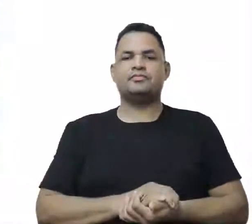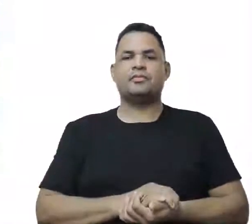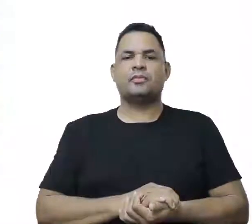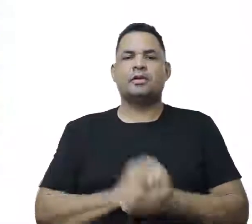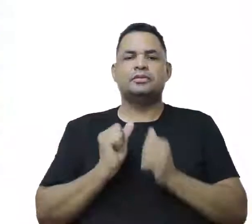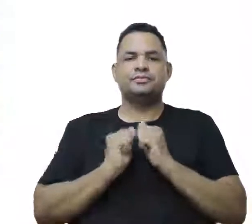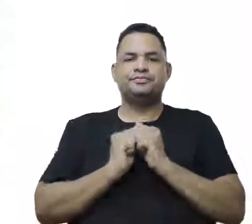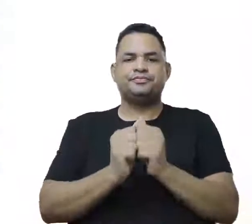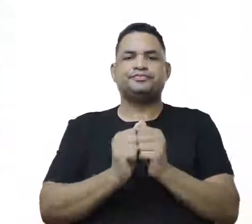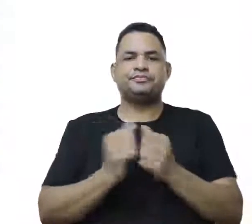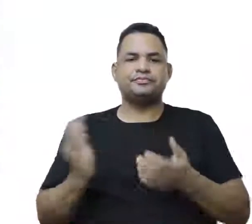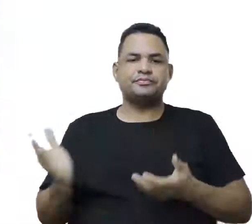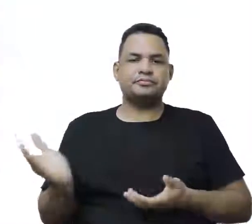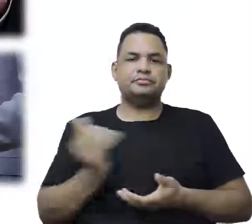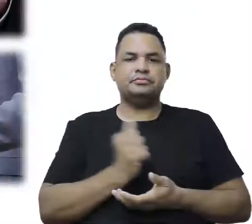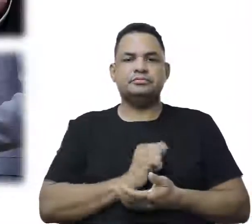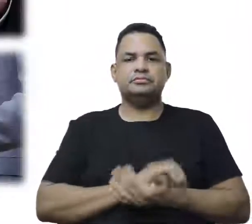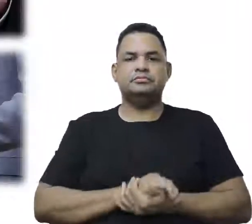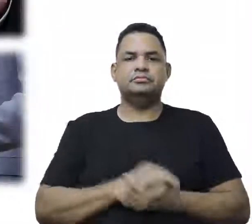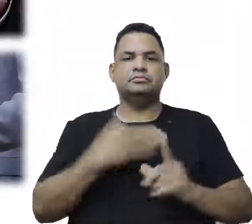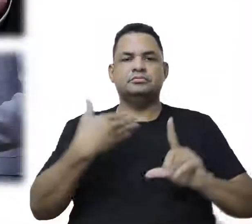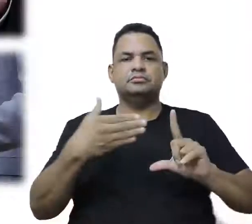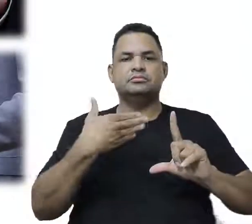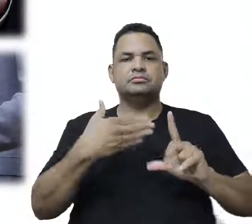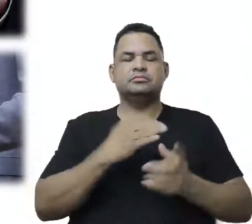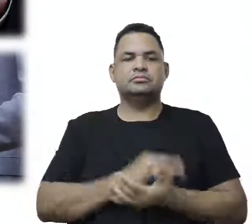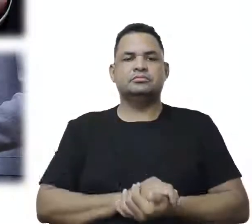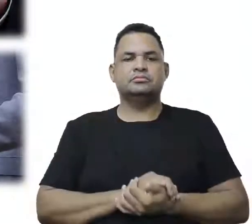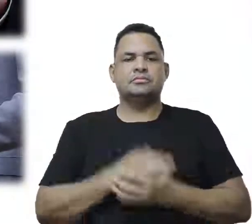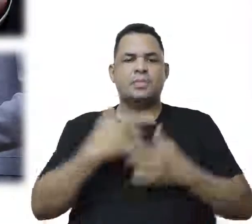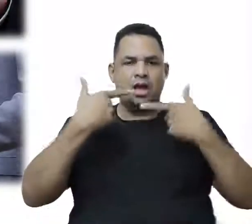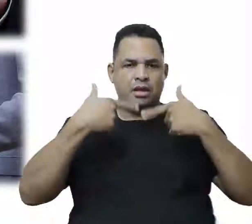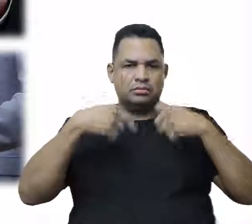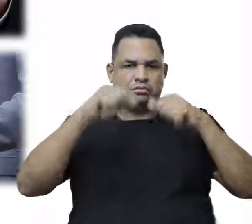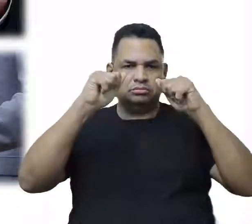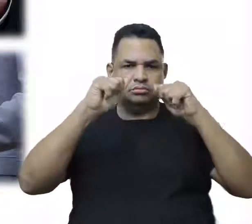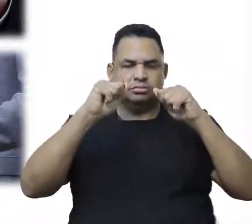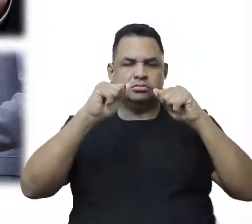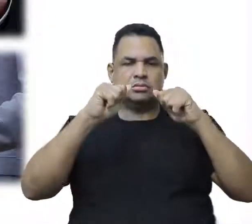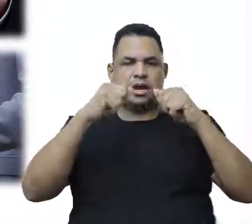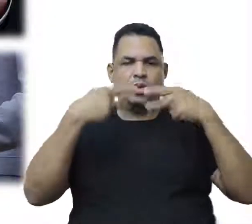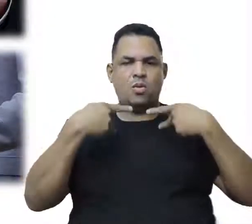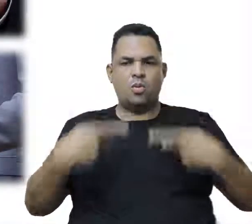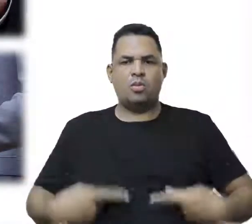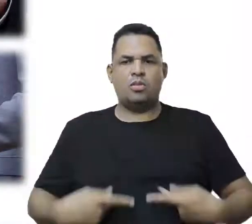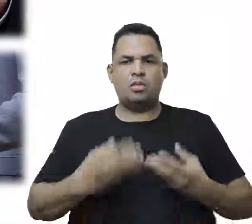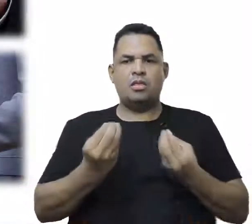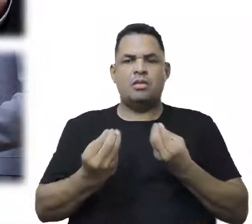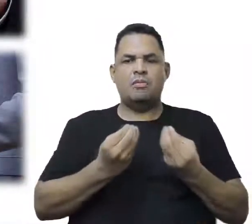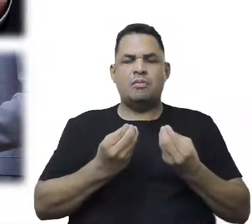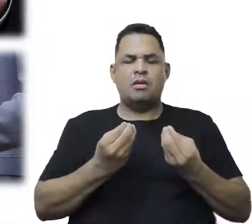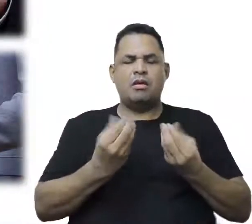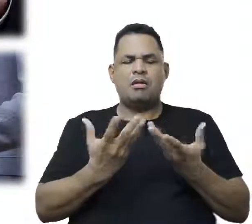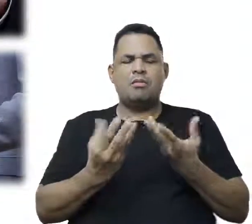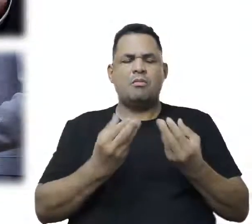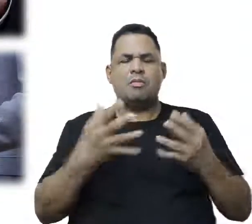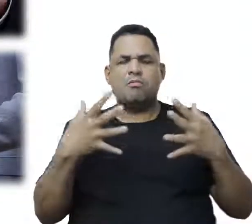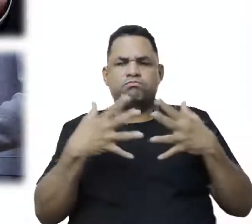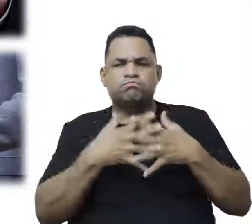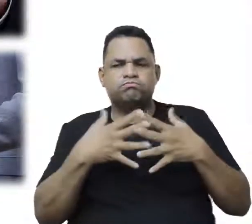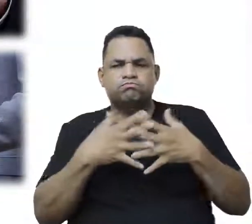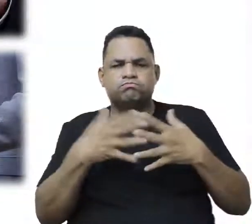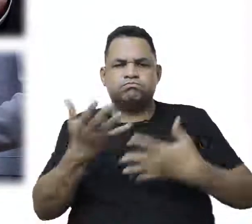Acompanha comigo Vai aí lá. no slide de olho. Então, essa linguagem corporal, ela é uma forma complexa